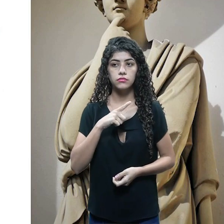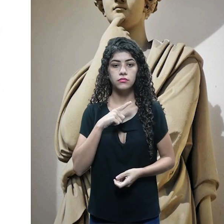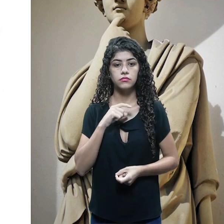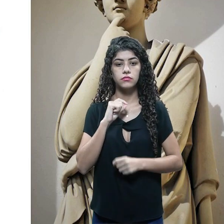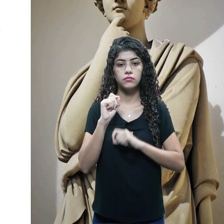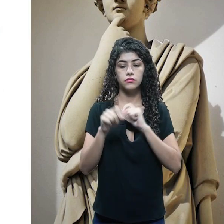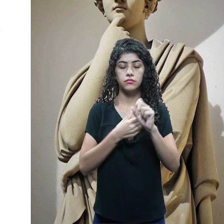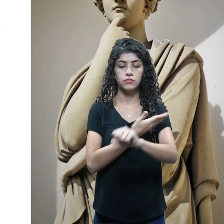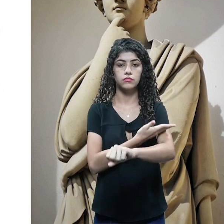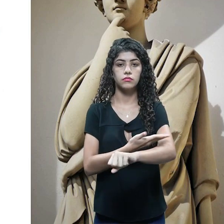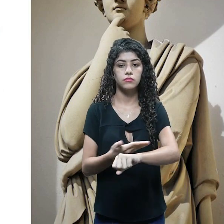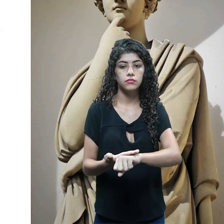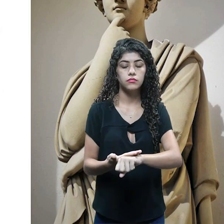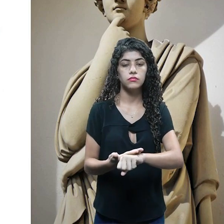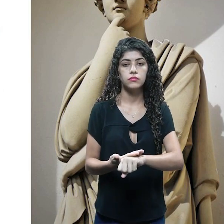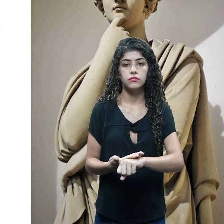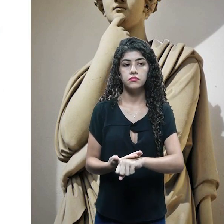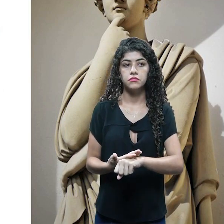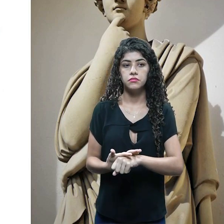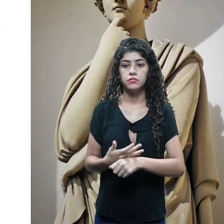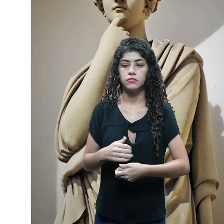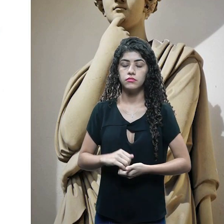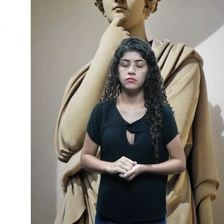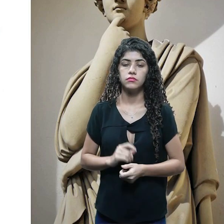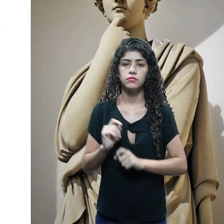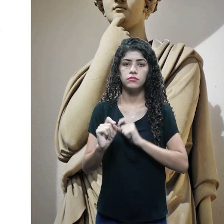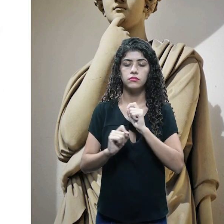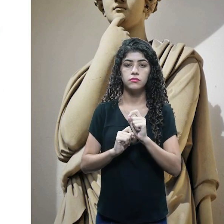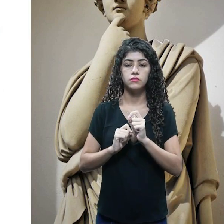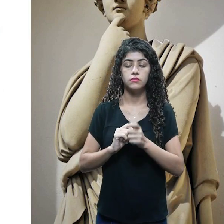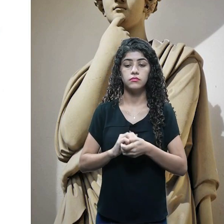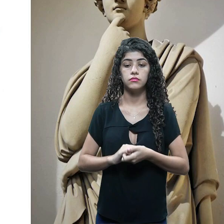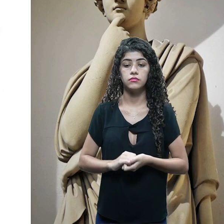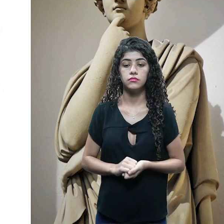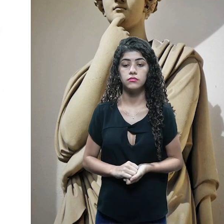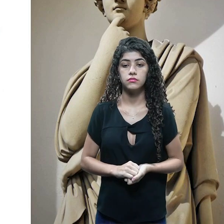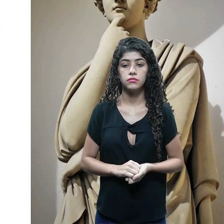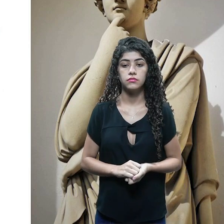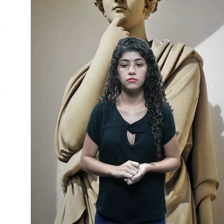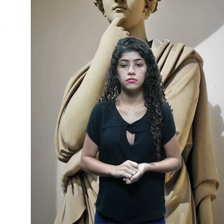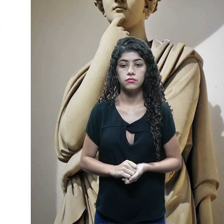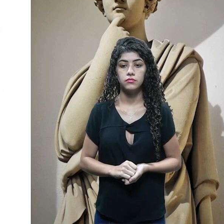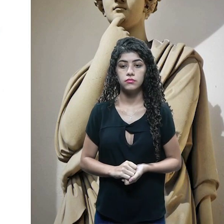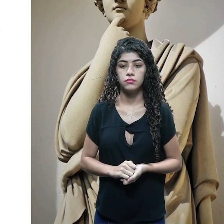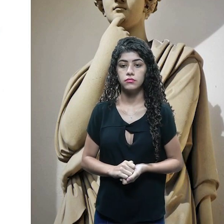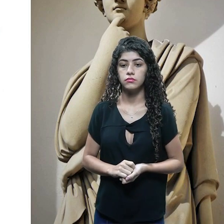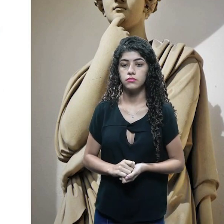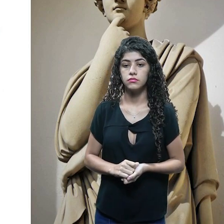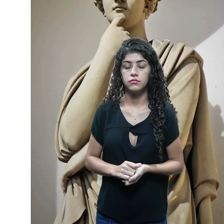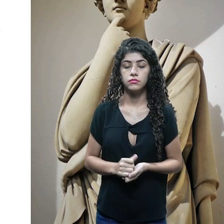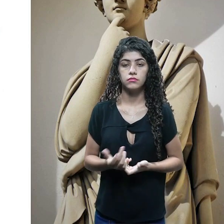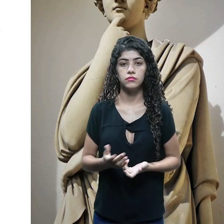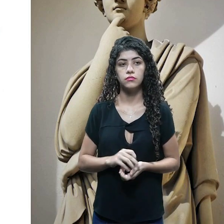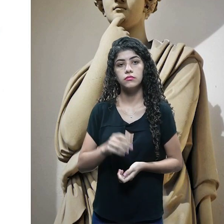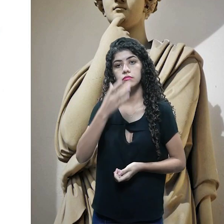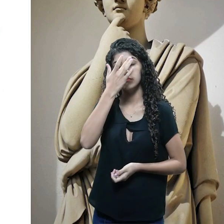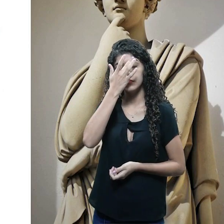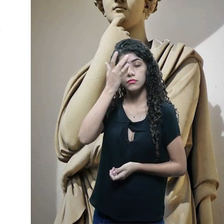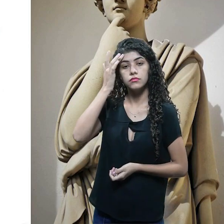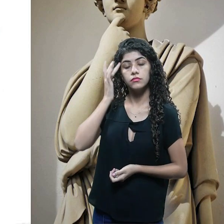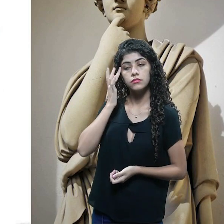Existe um hábito que ele é muito nocivo para a prestação de contas, que é a